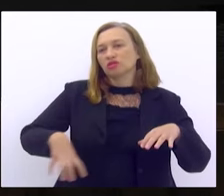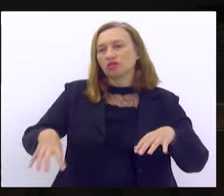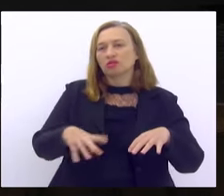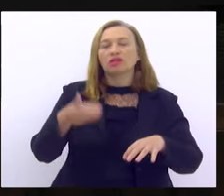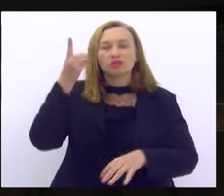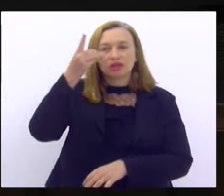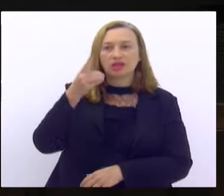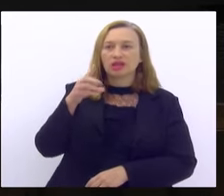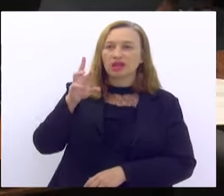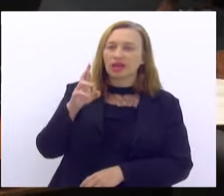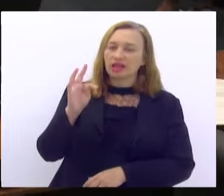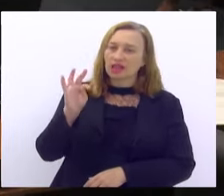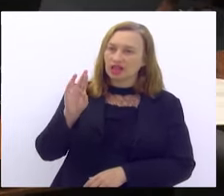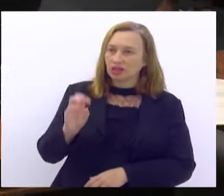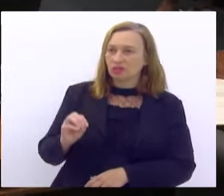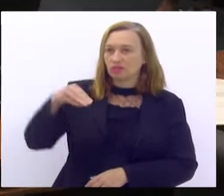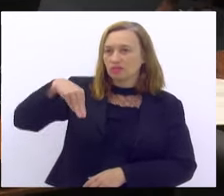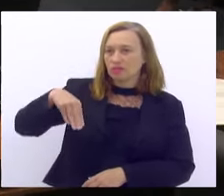Machado.